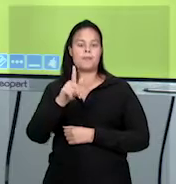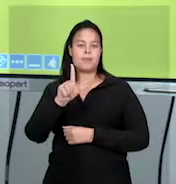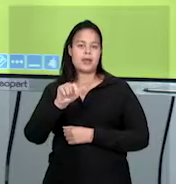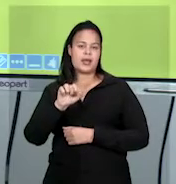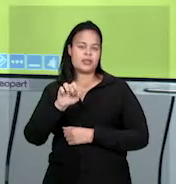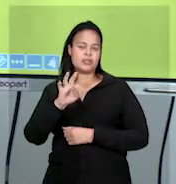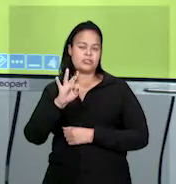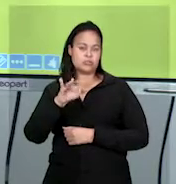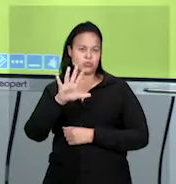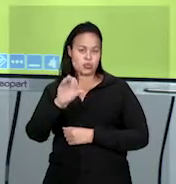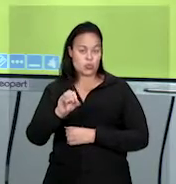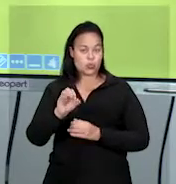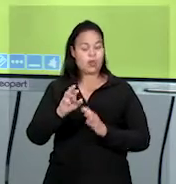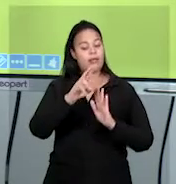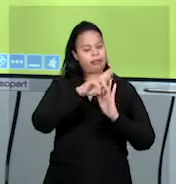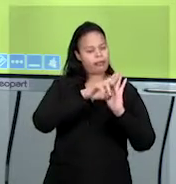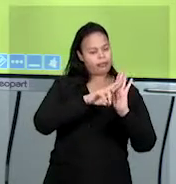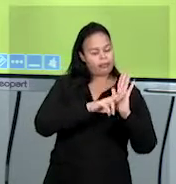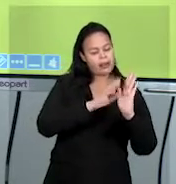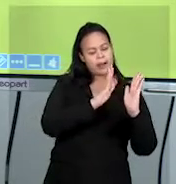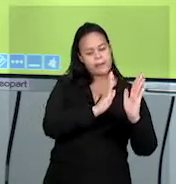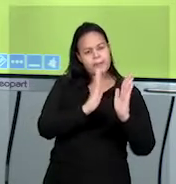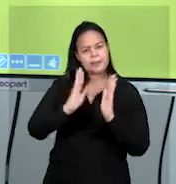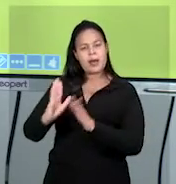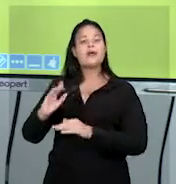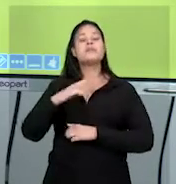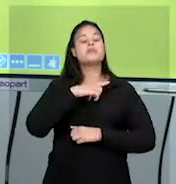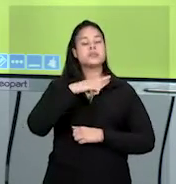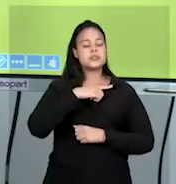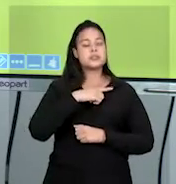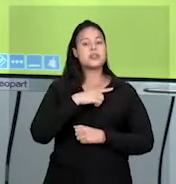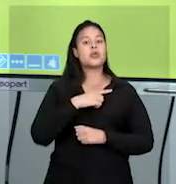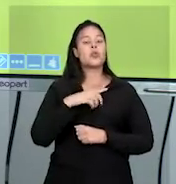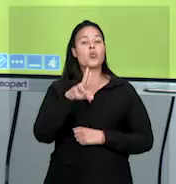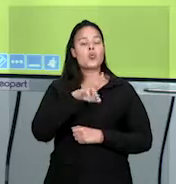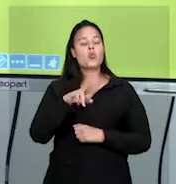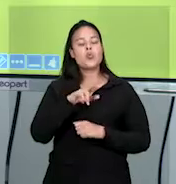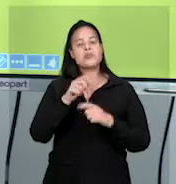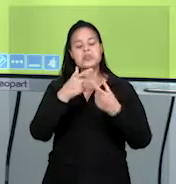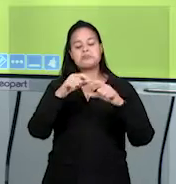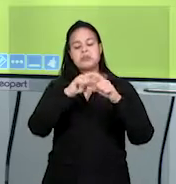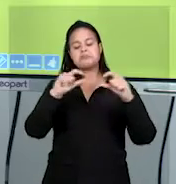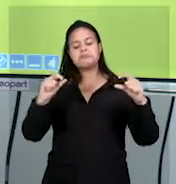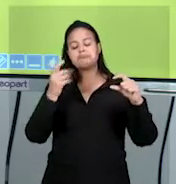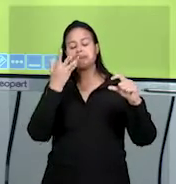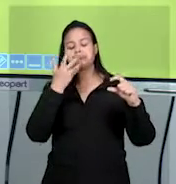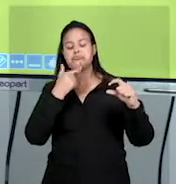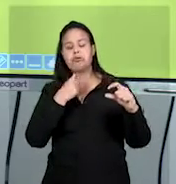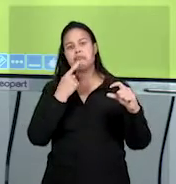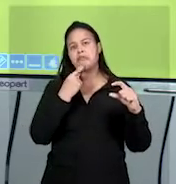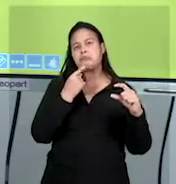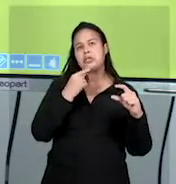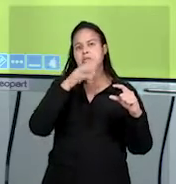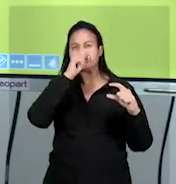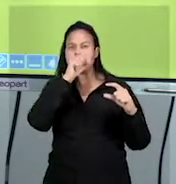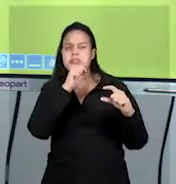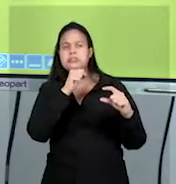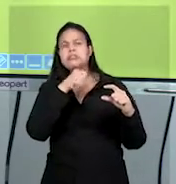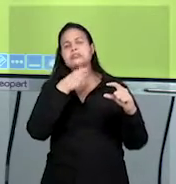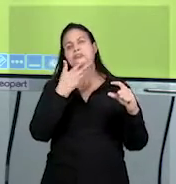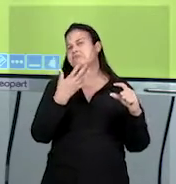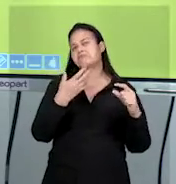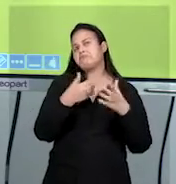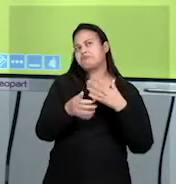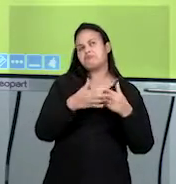padrão. Normalmente, a gente escolhe uma paleta de cores, um vermelho ou um laranja,